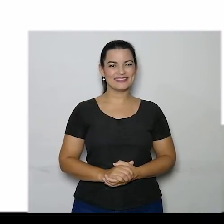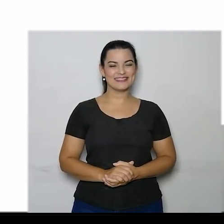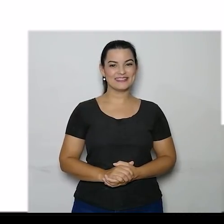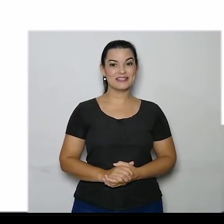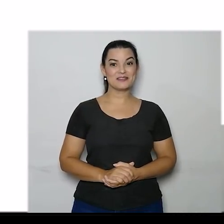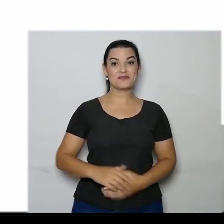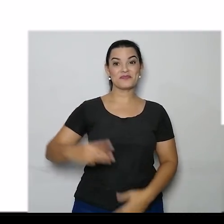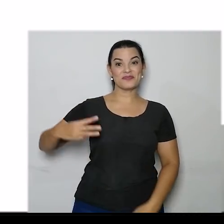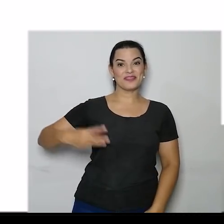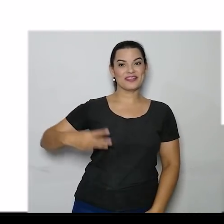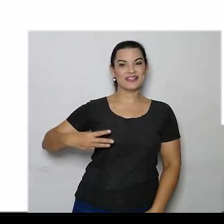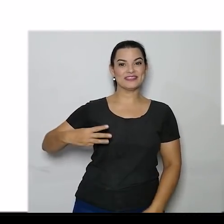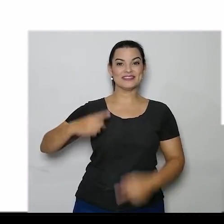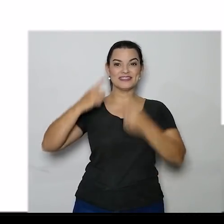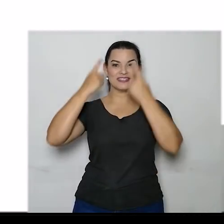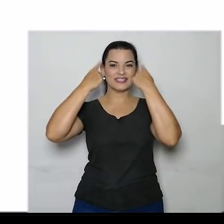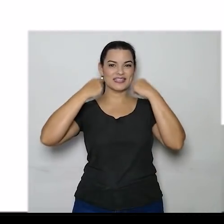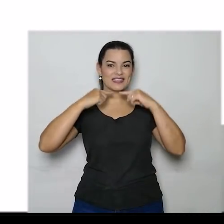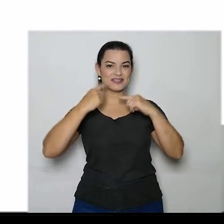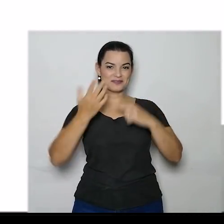Terceira carinha, vamos ver?